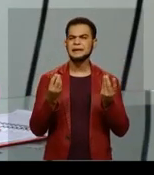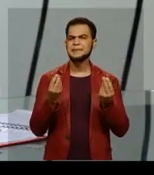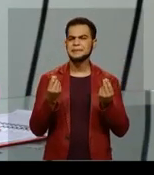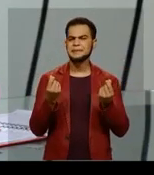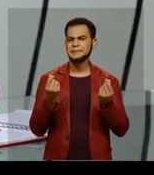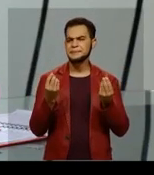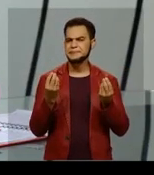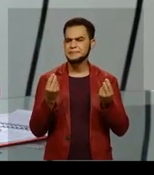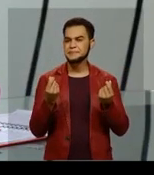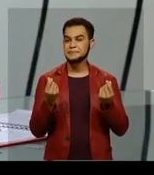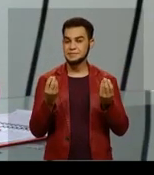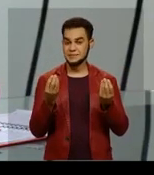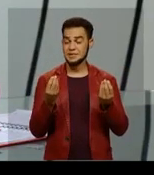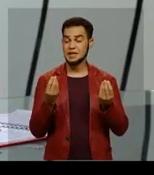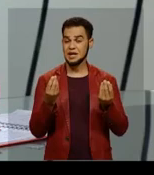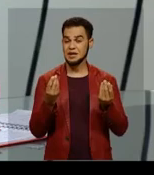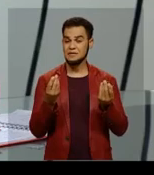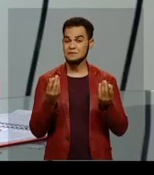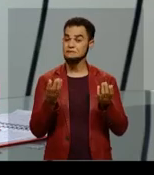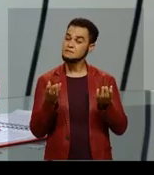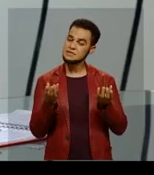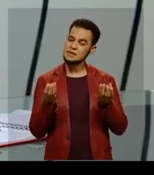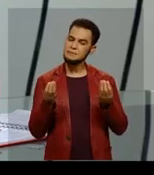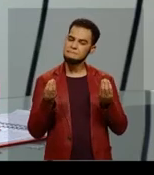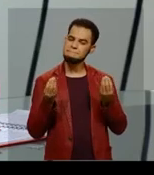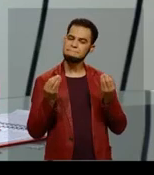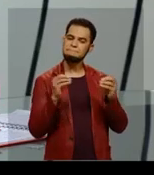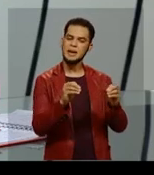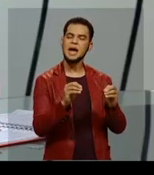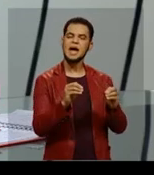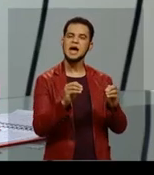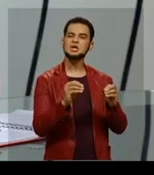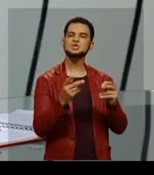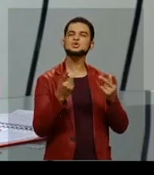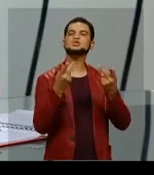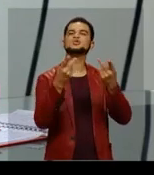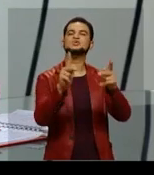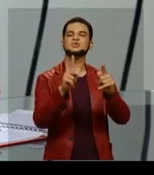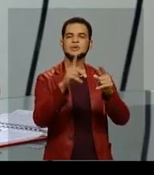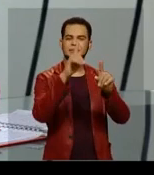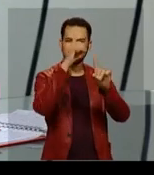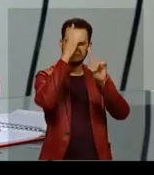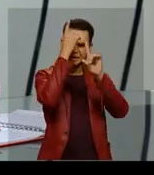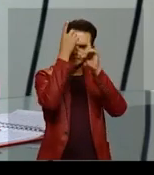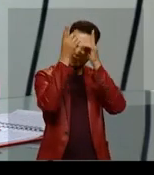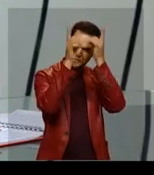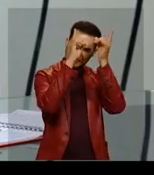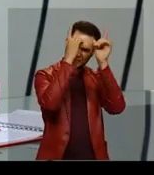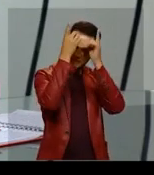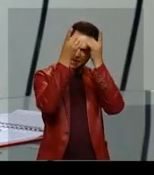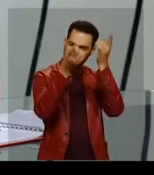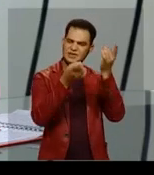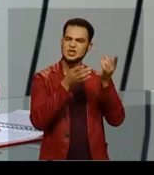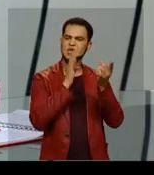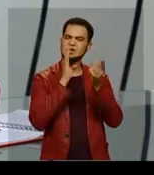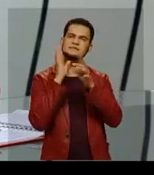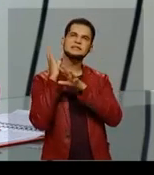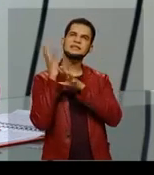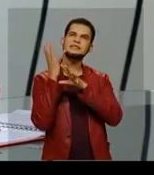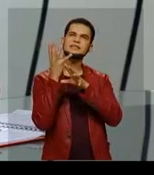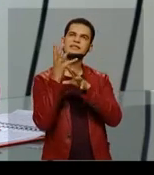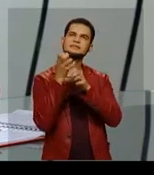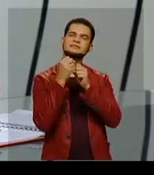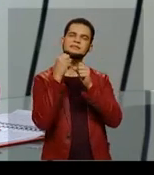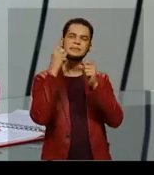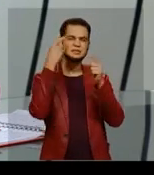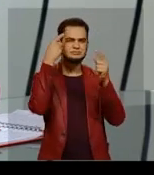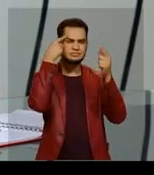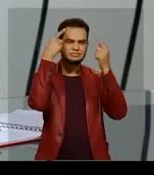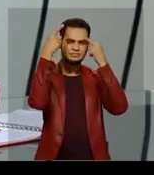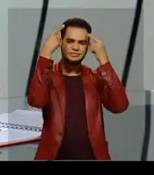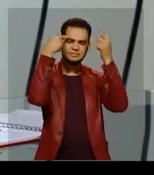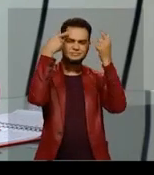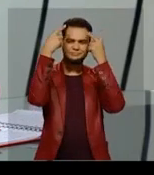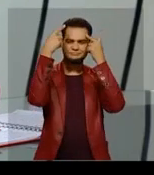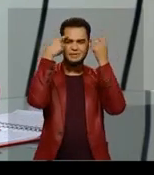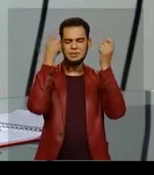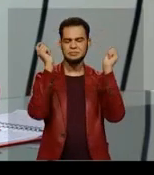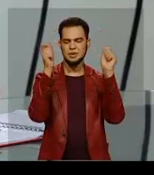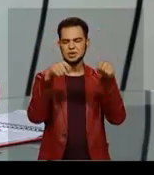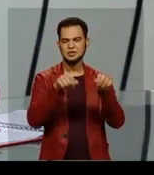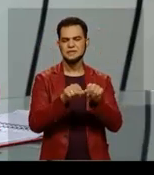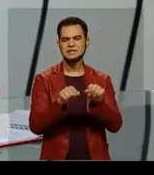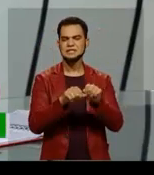você coloca ali mesmo a sua criatividade, ao seu conhecimento, né? Para fazer esse